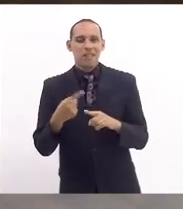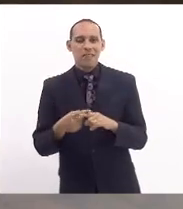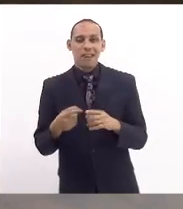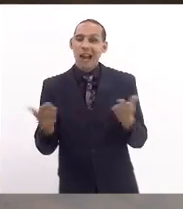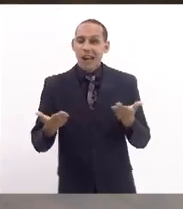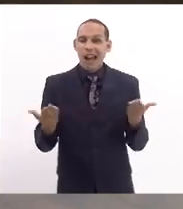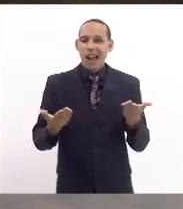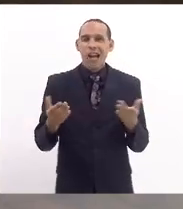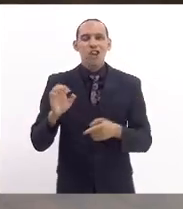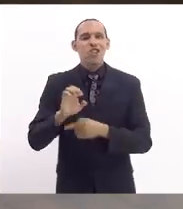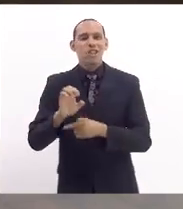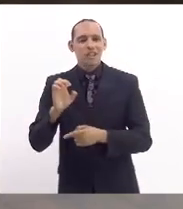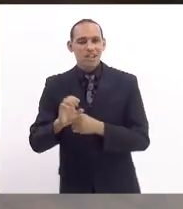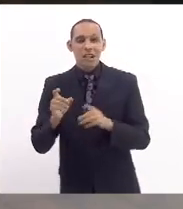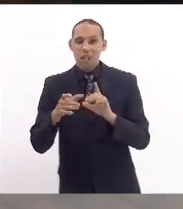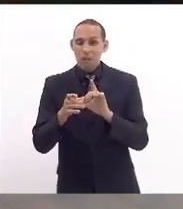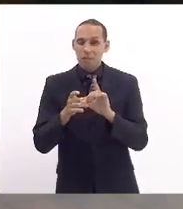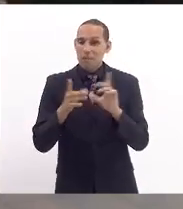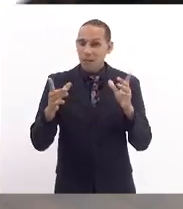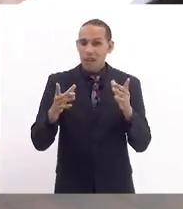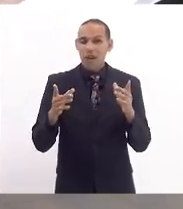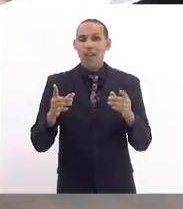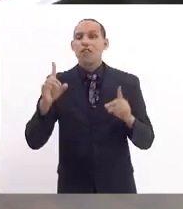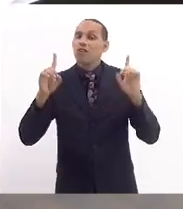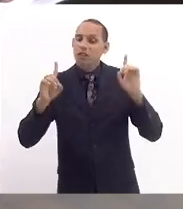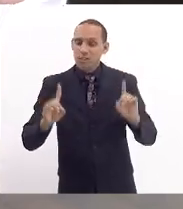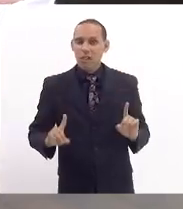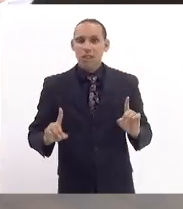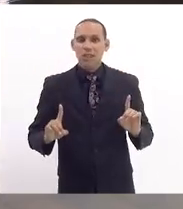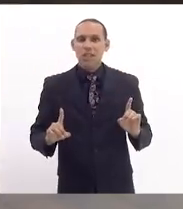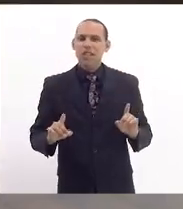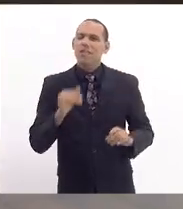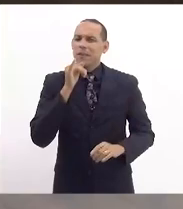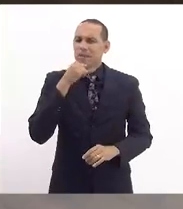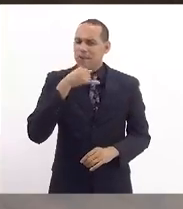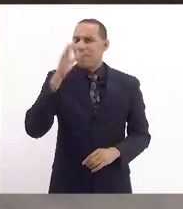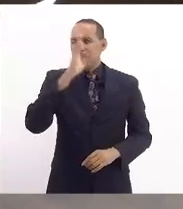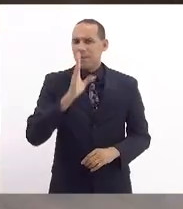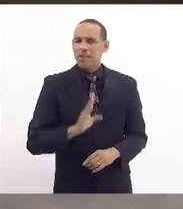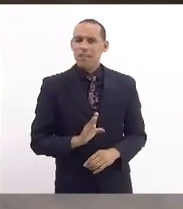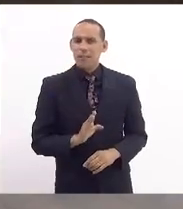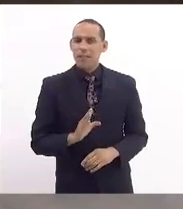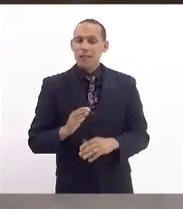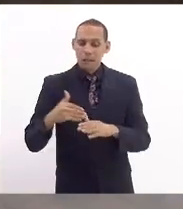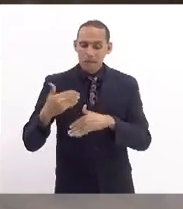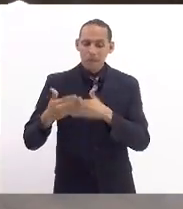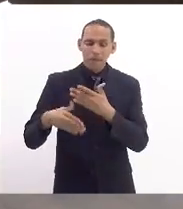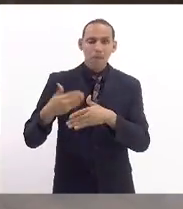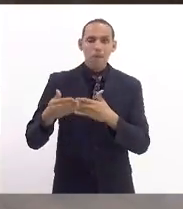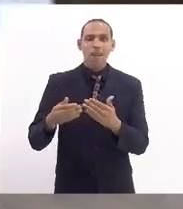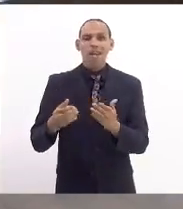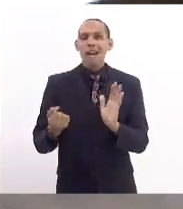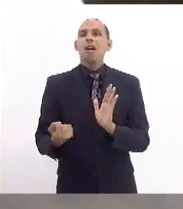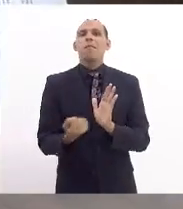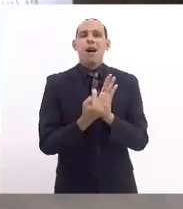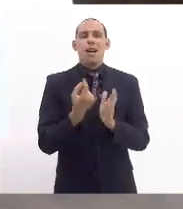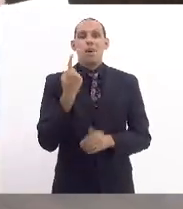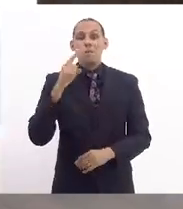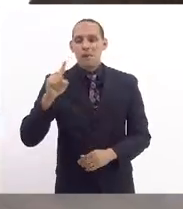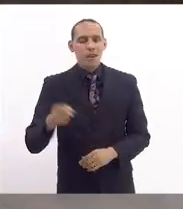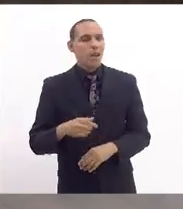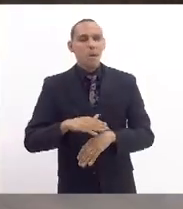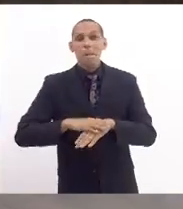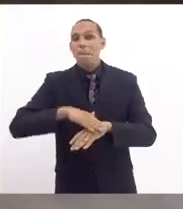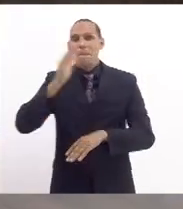um estado democrático de direito e felizmente o Brasil né já já alcança a marca de mais de 1